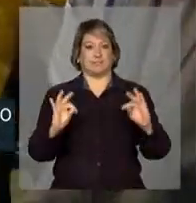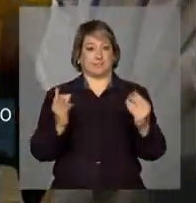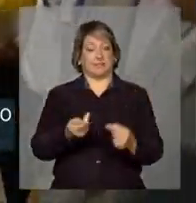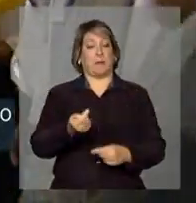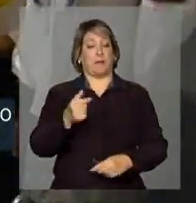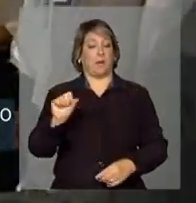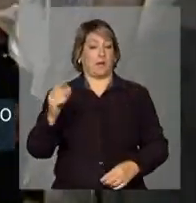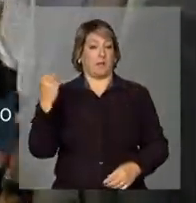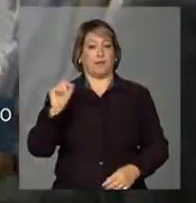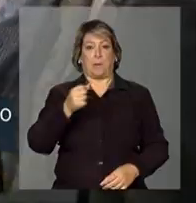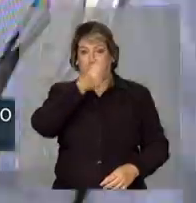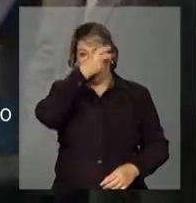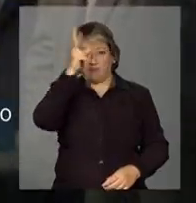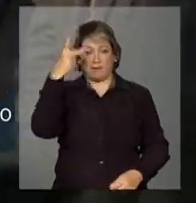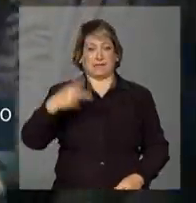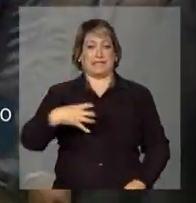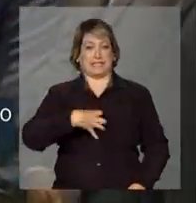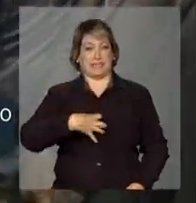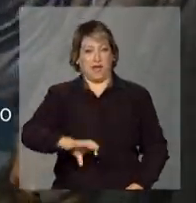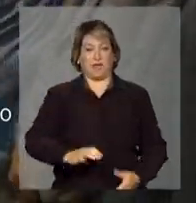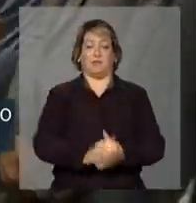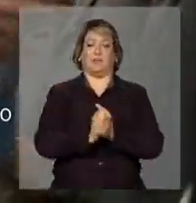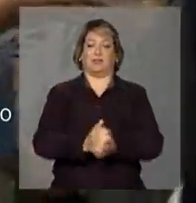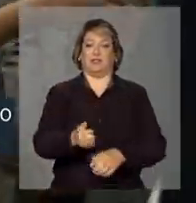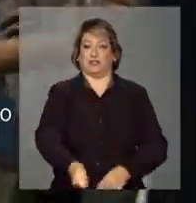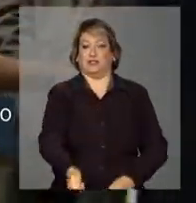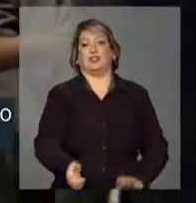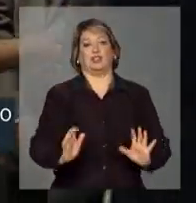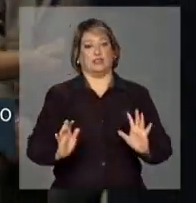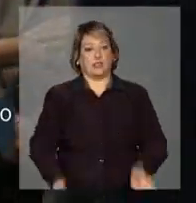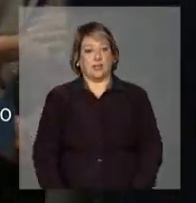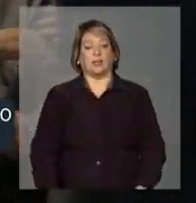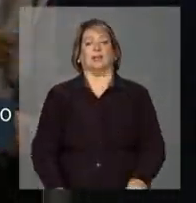pouco o prefeito de Salvador, cumprimenta